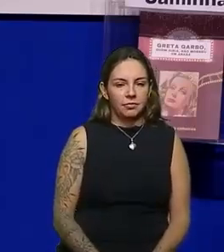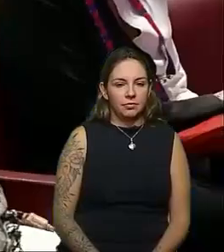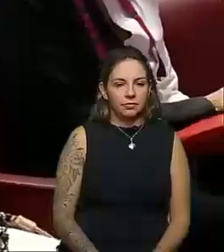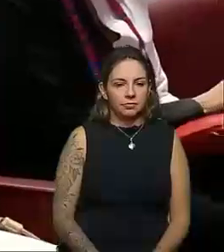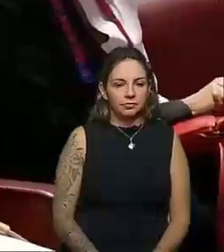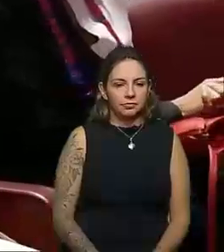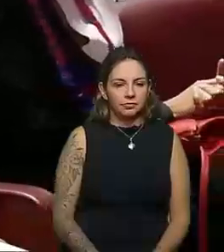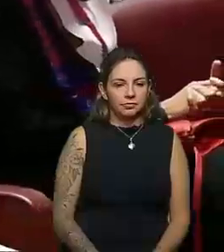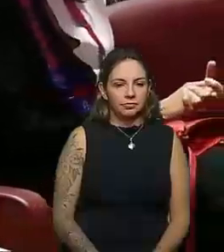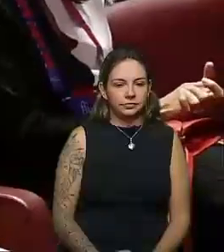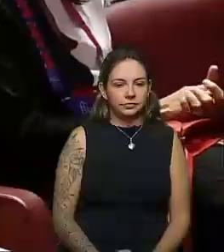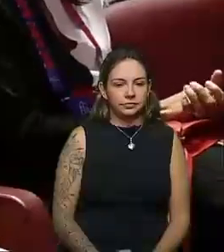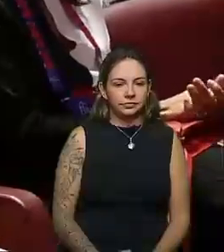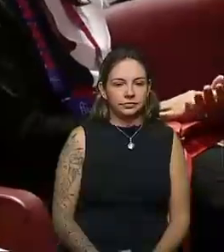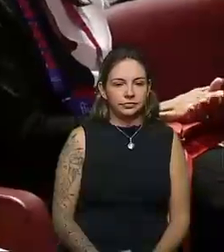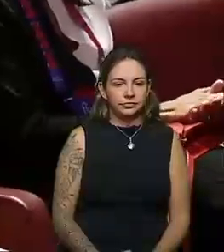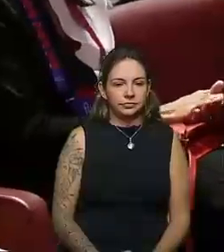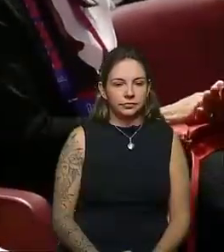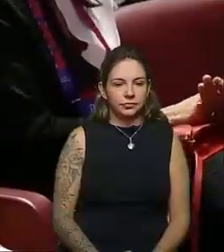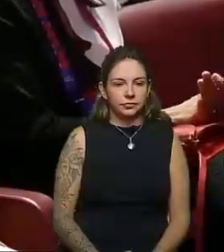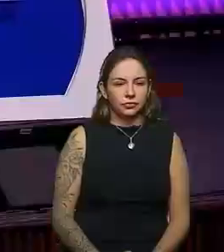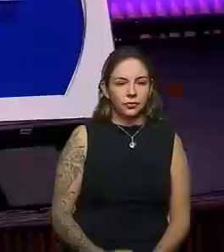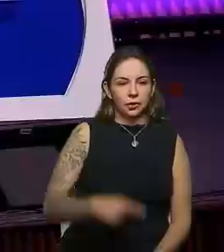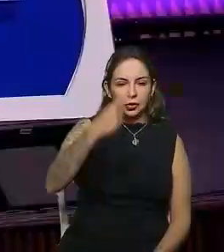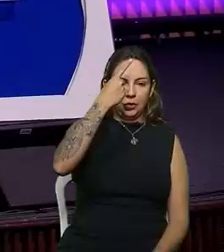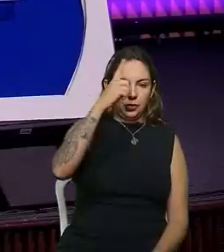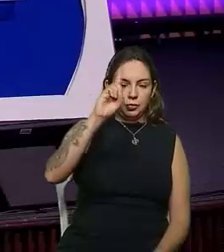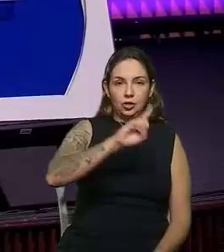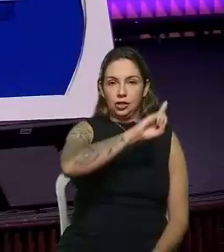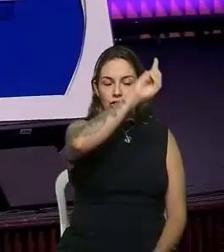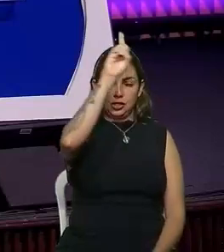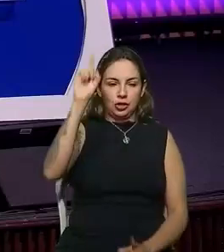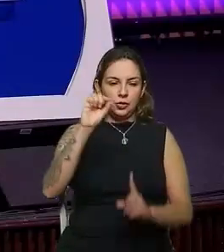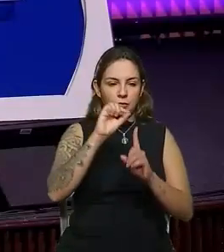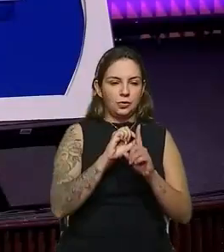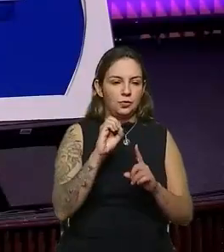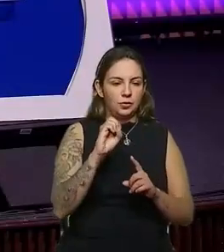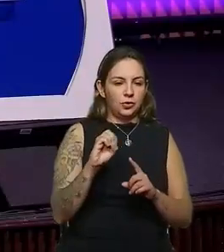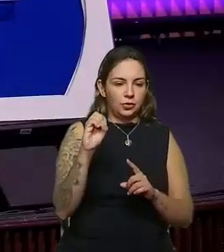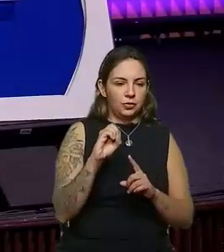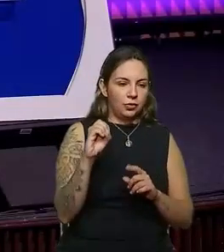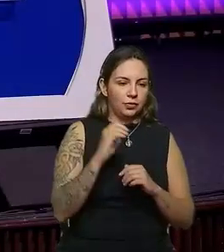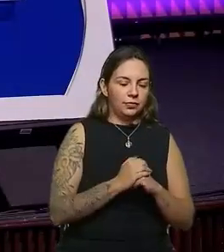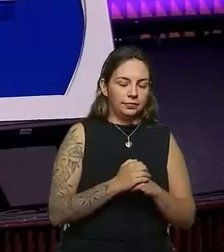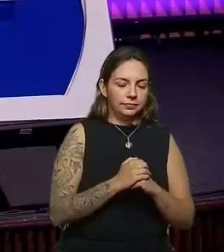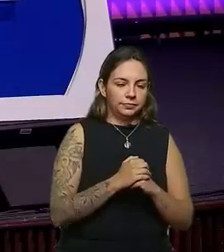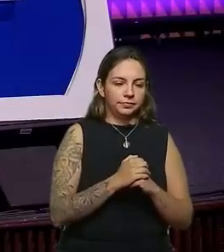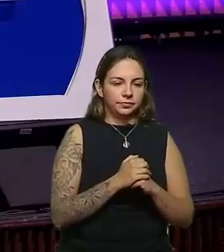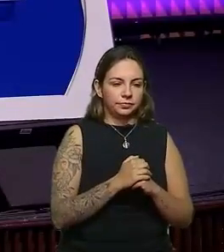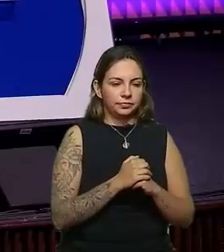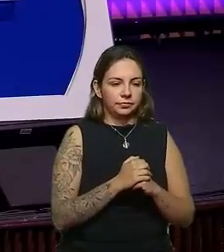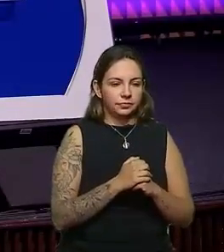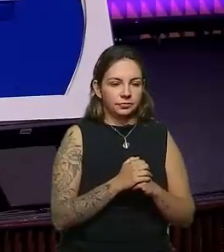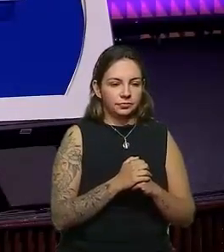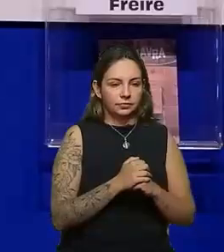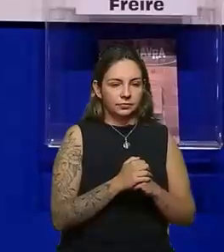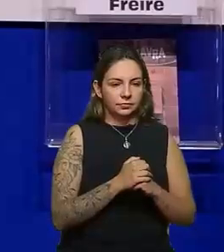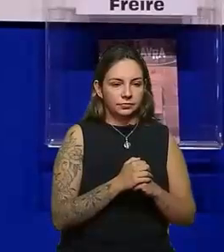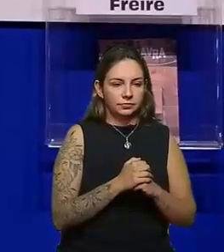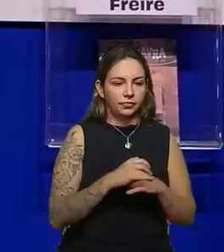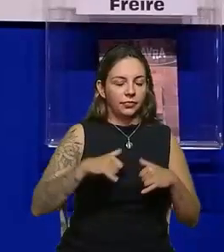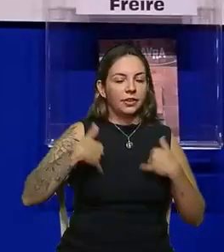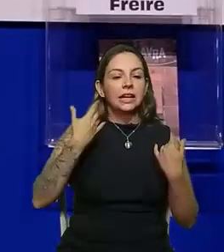Como nós estamos no último dia do mês de outubro, portanto, às portas das festas